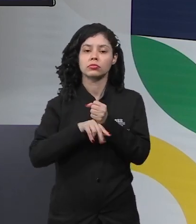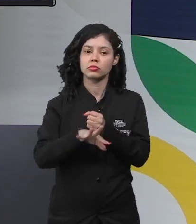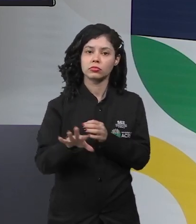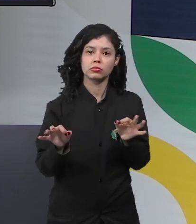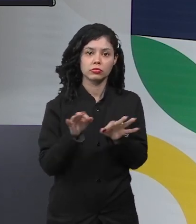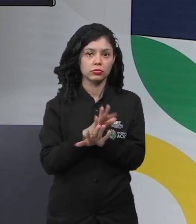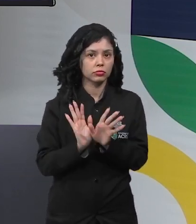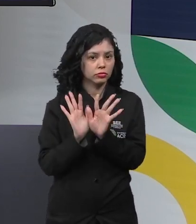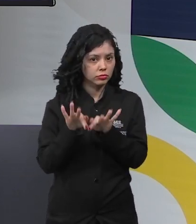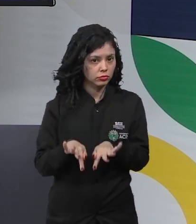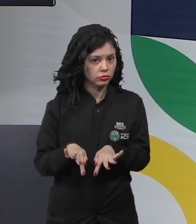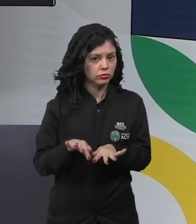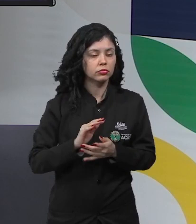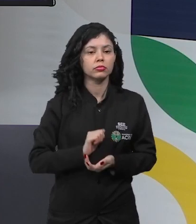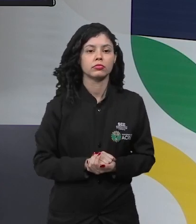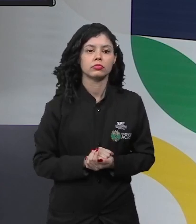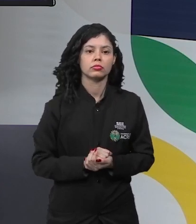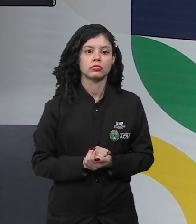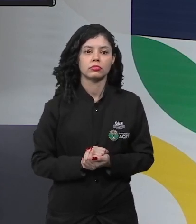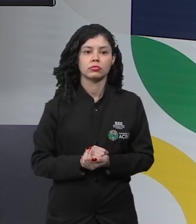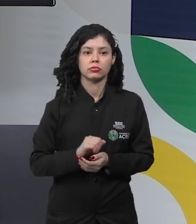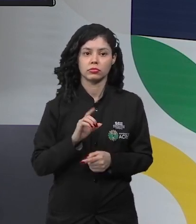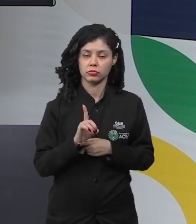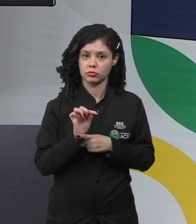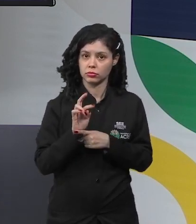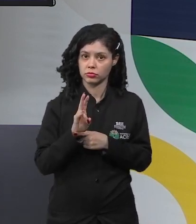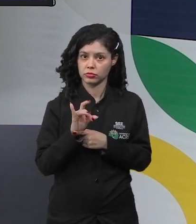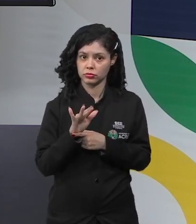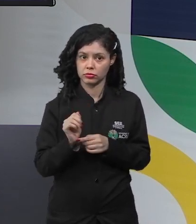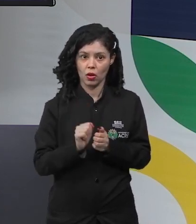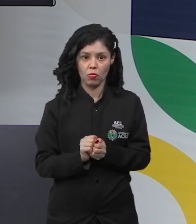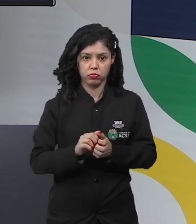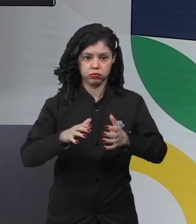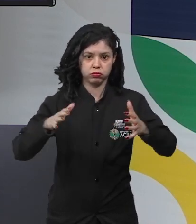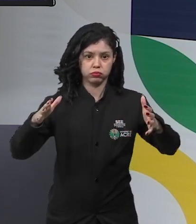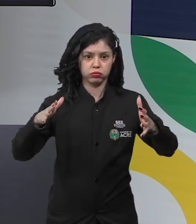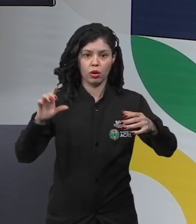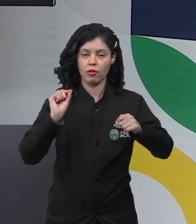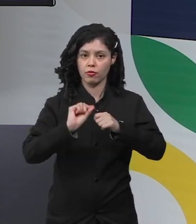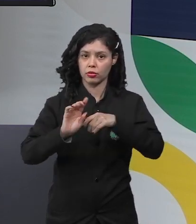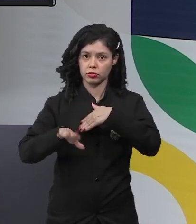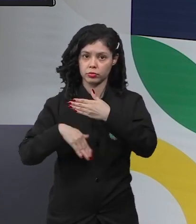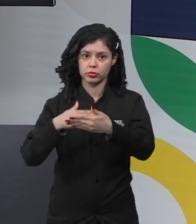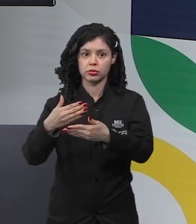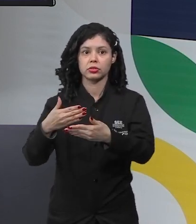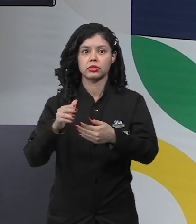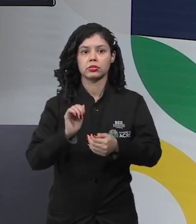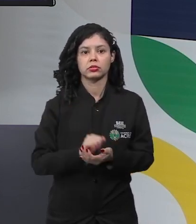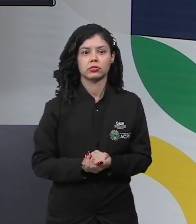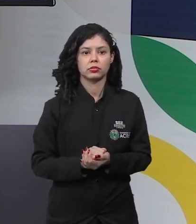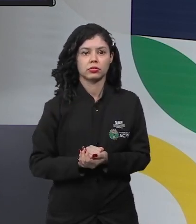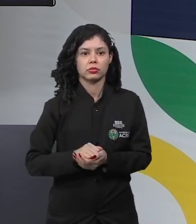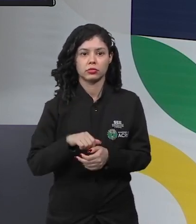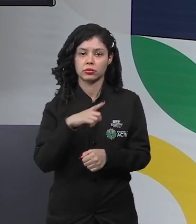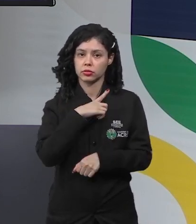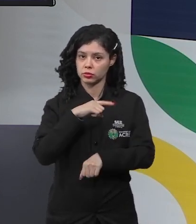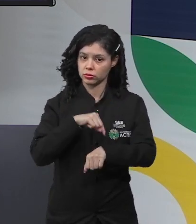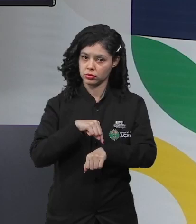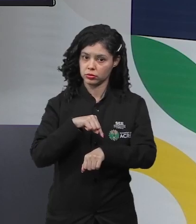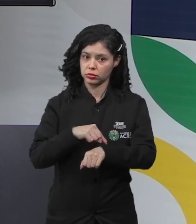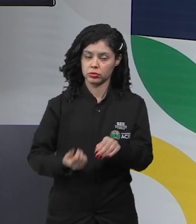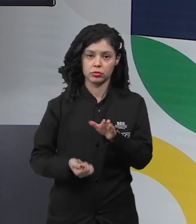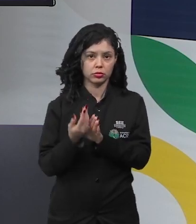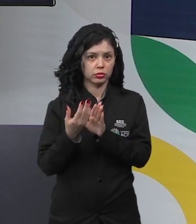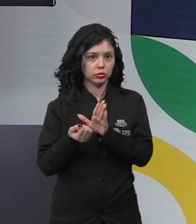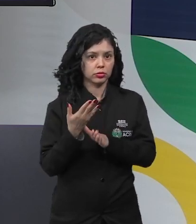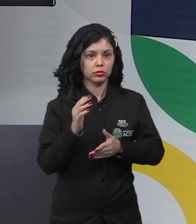acabar, tá? Ele é descontínuo, ele enche, faz o processo, né? Tem o seu tempo aí para